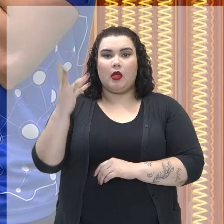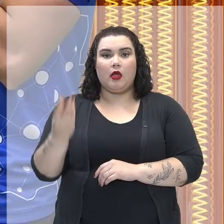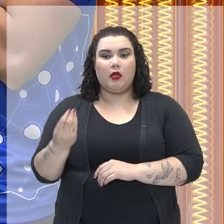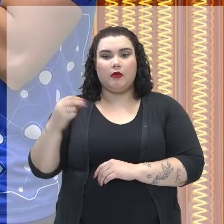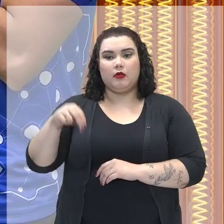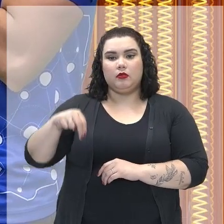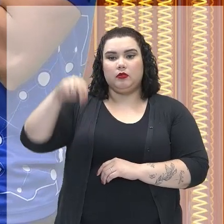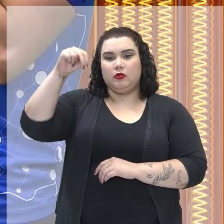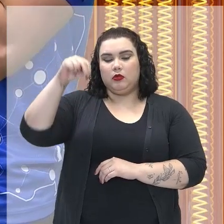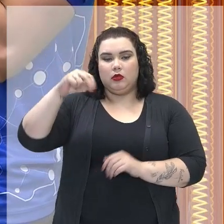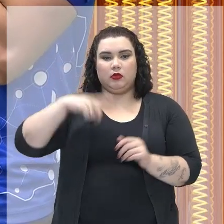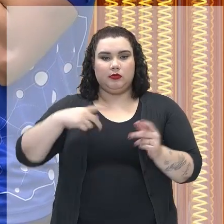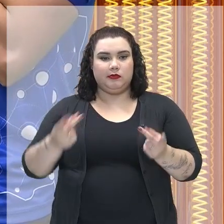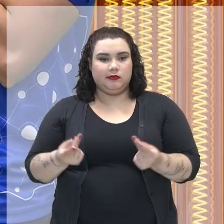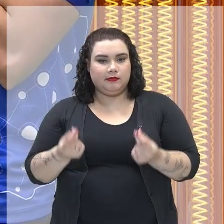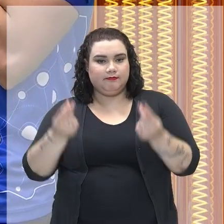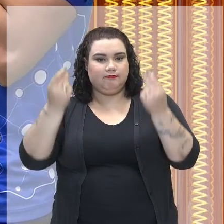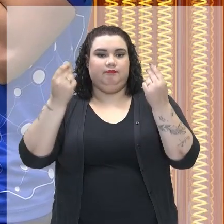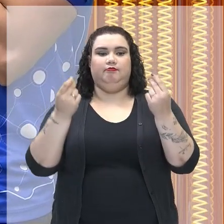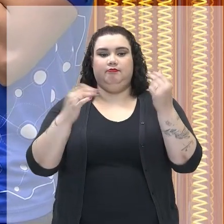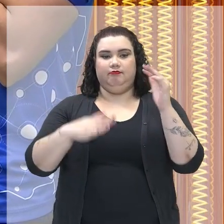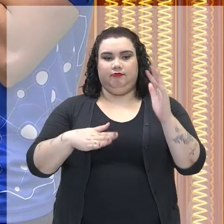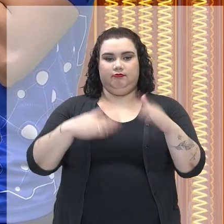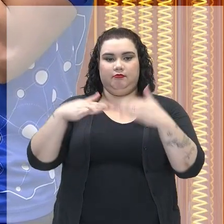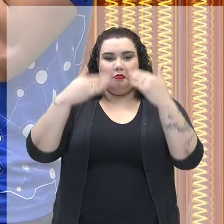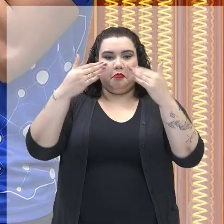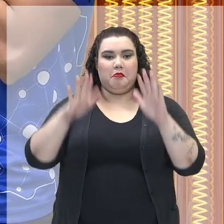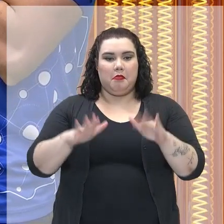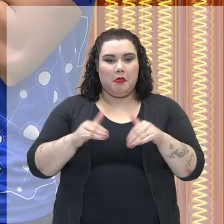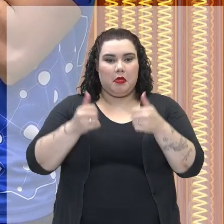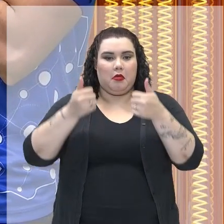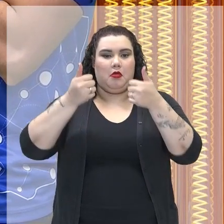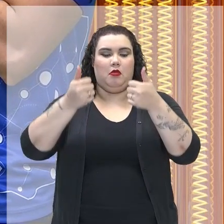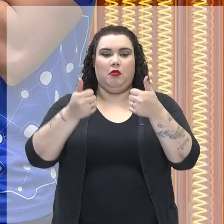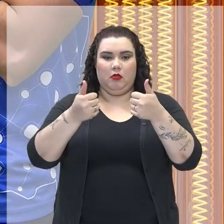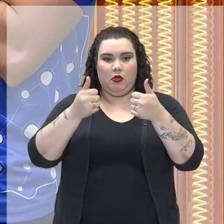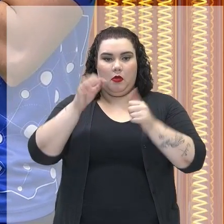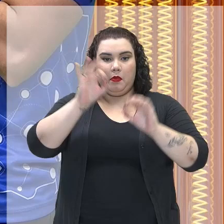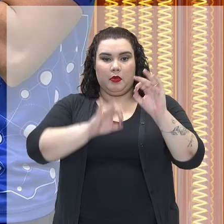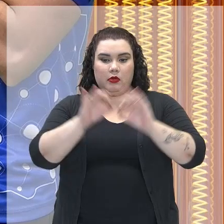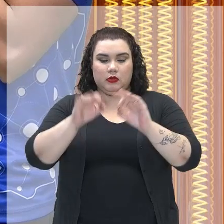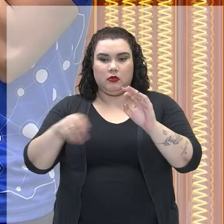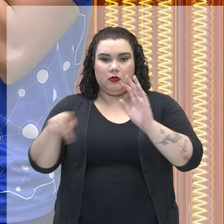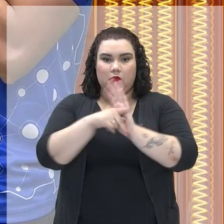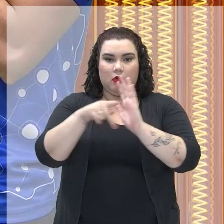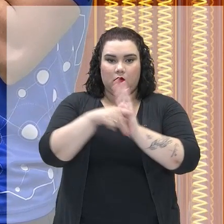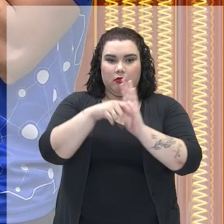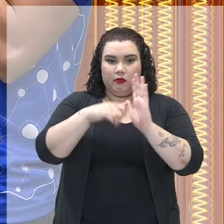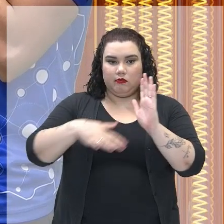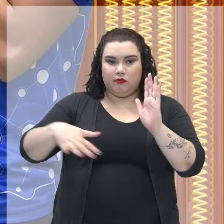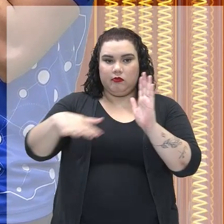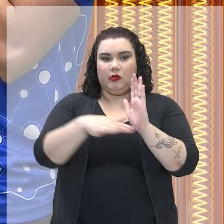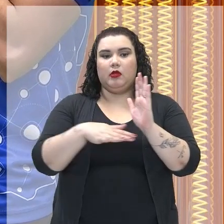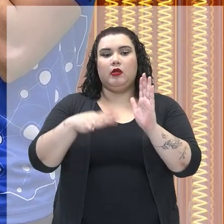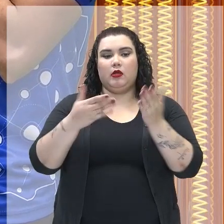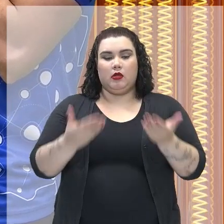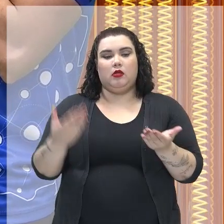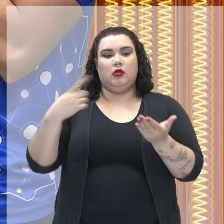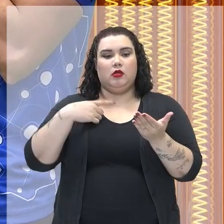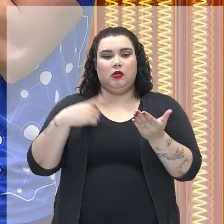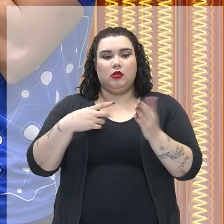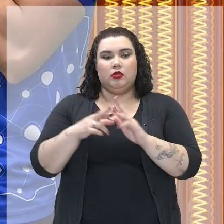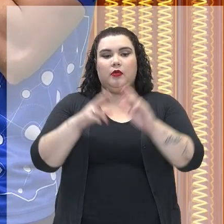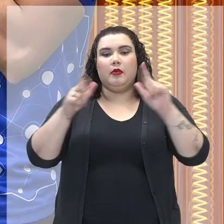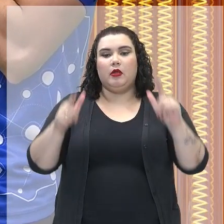é mais rica, tá? Ela tem um desenvolvimento melhor e o processo de urbanização também, ele é distinto em relação à